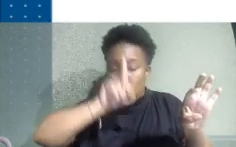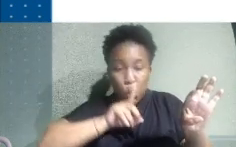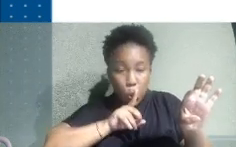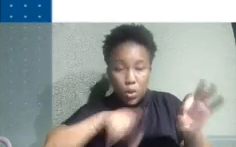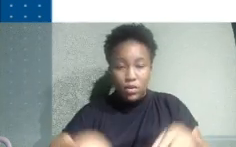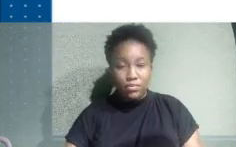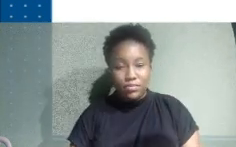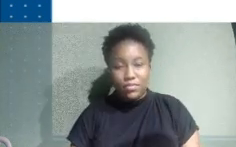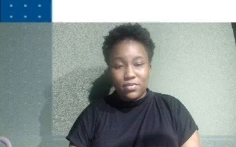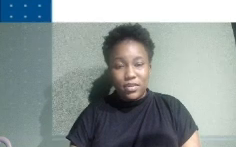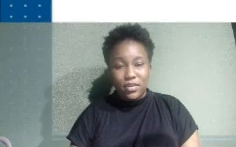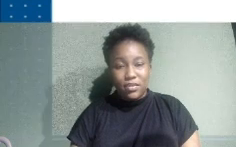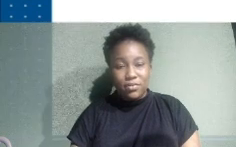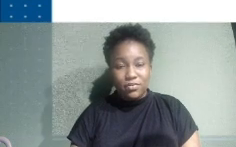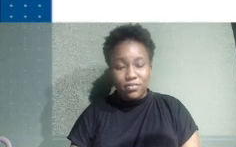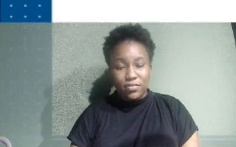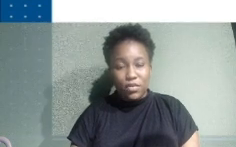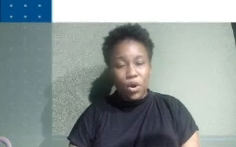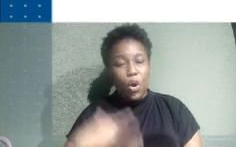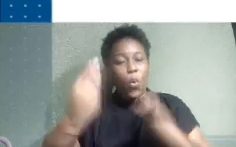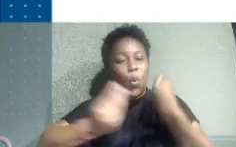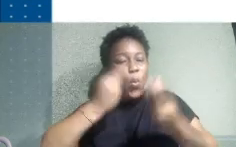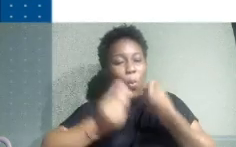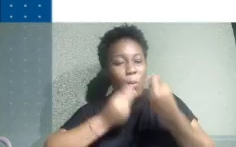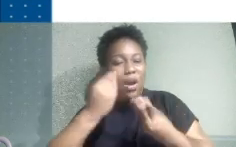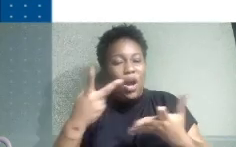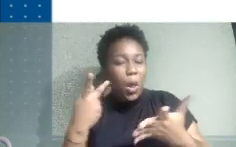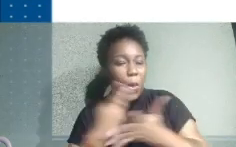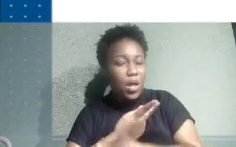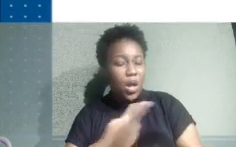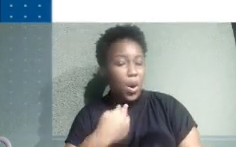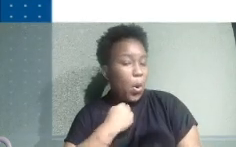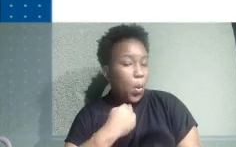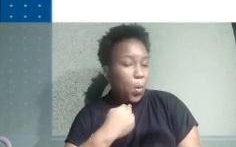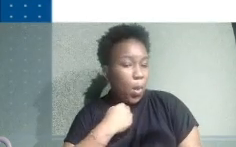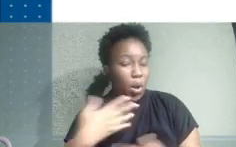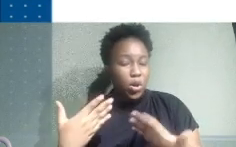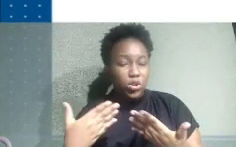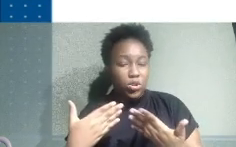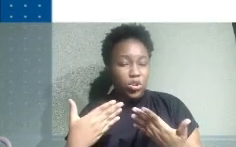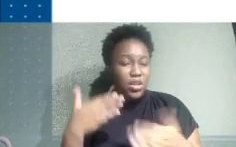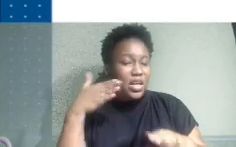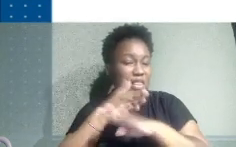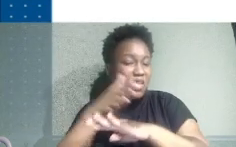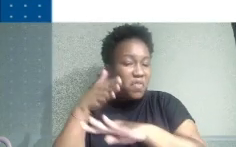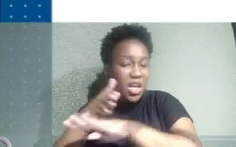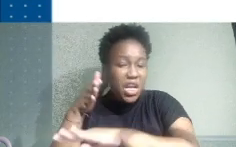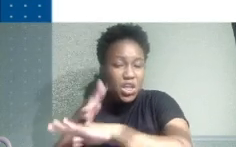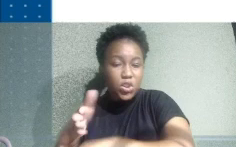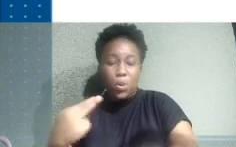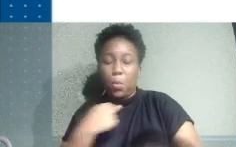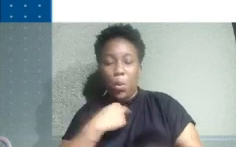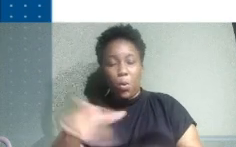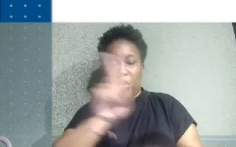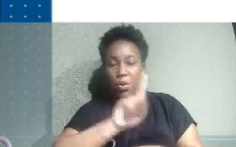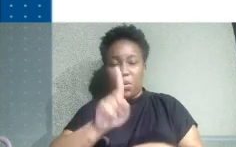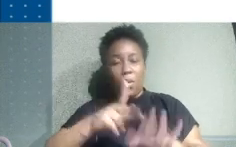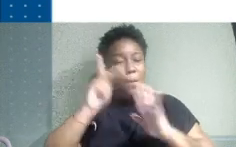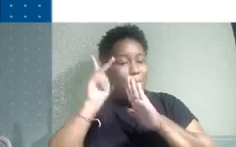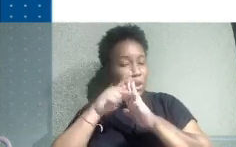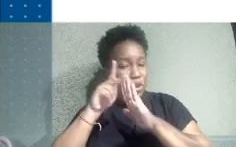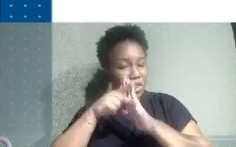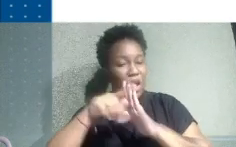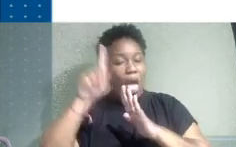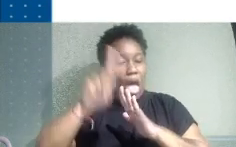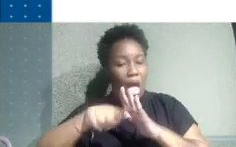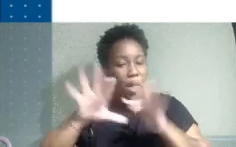estrutural, como que funciona a instalação? Você não pode ter interferência entre os projetos complementares. Os projetos eles são interligados. No